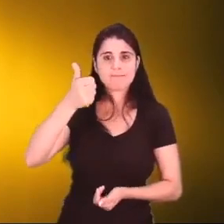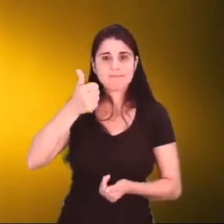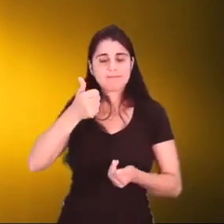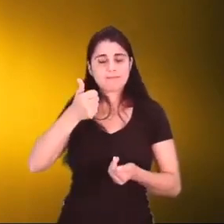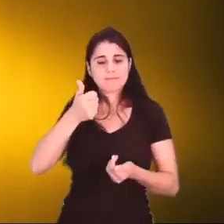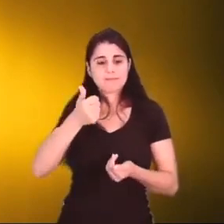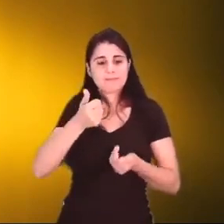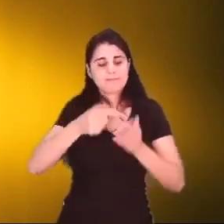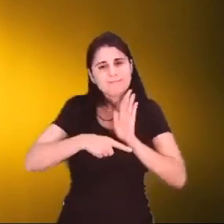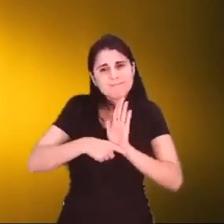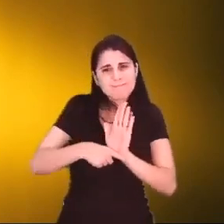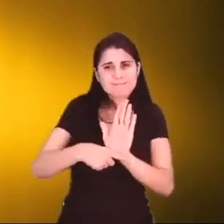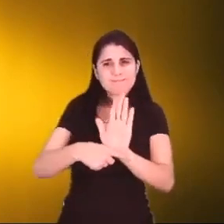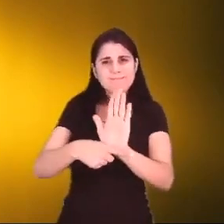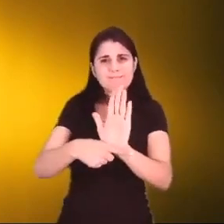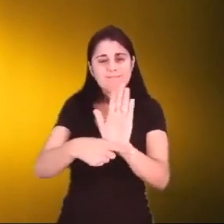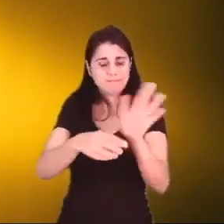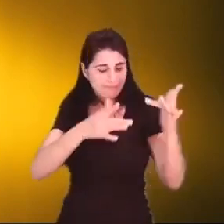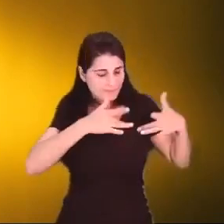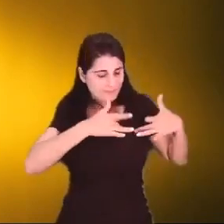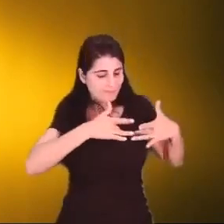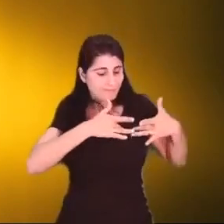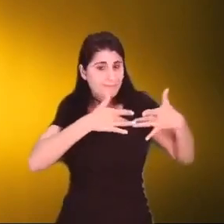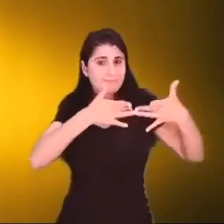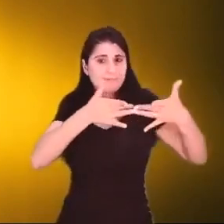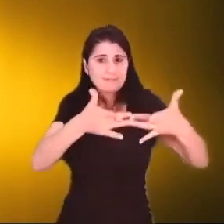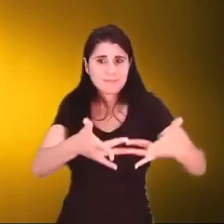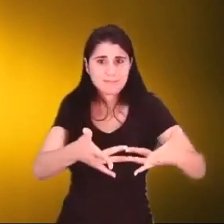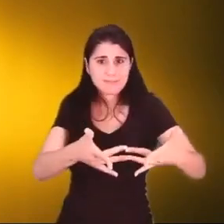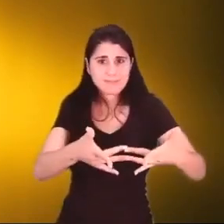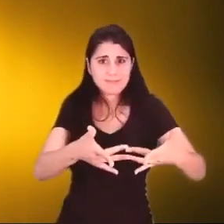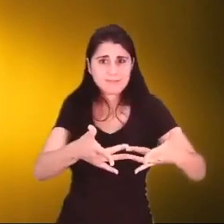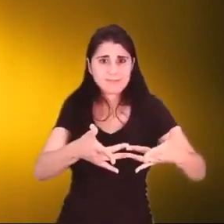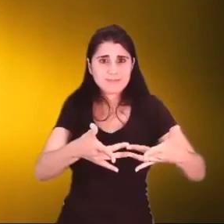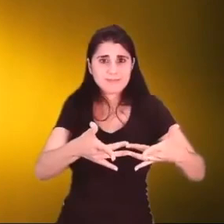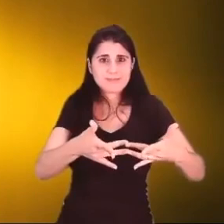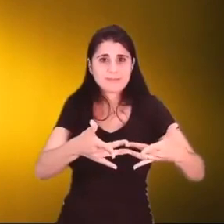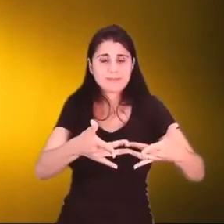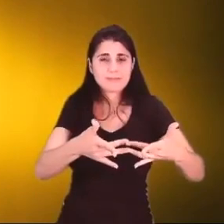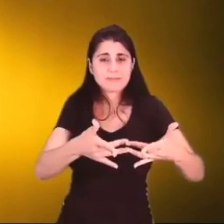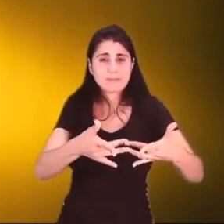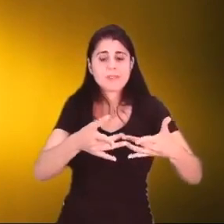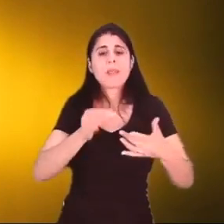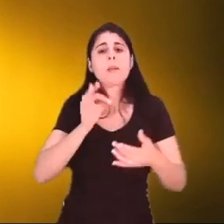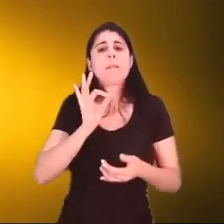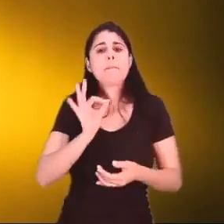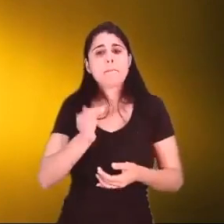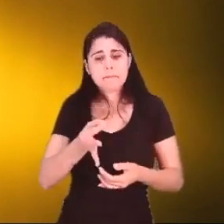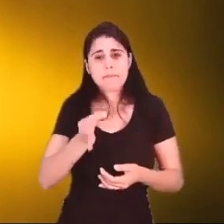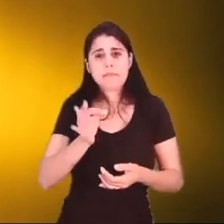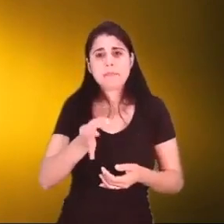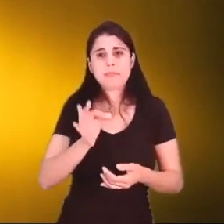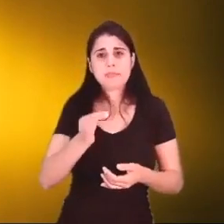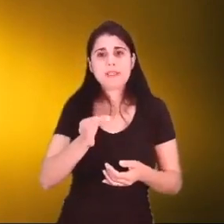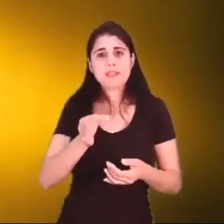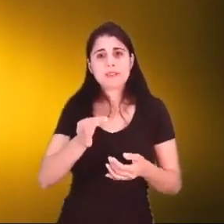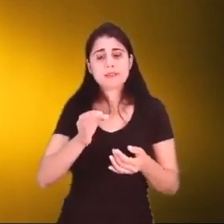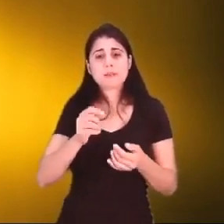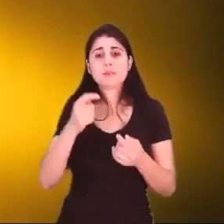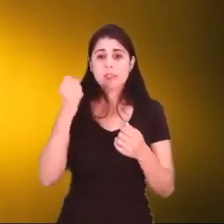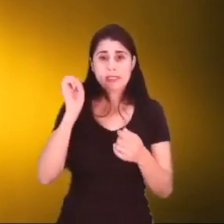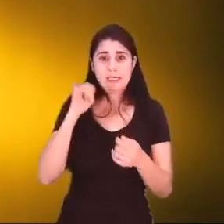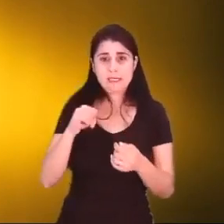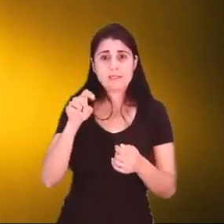dar-se, se necessário, em holocausto por outras vidas.